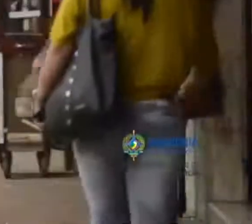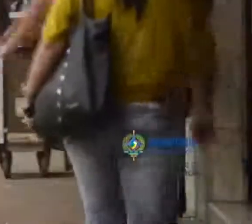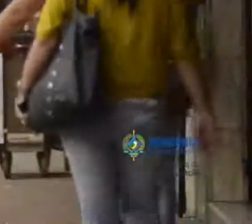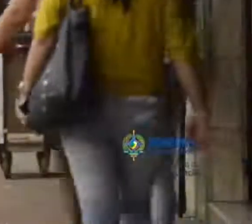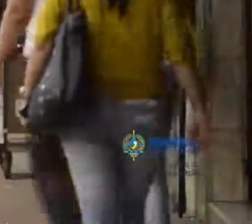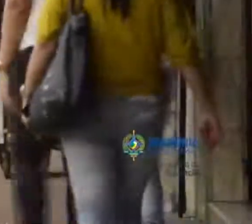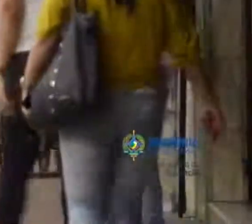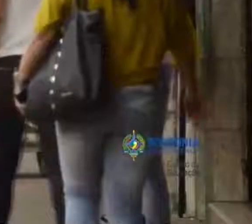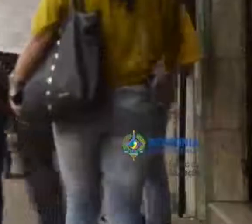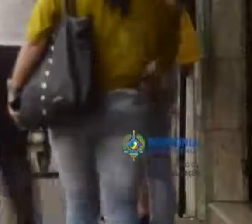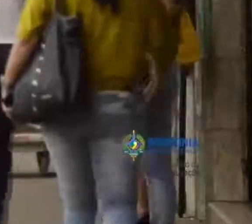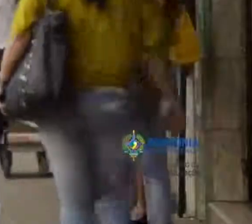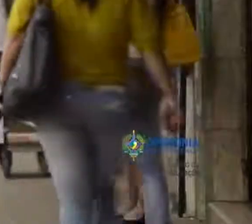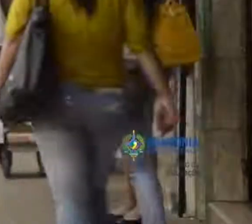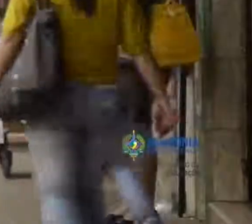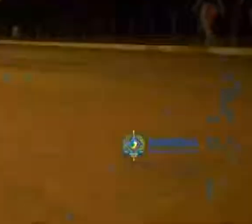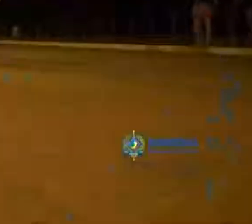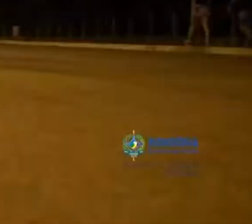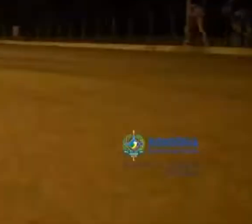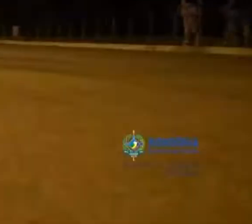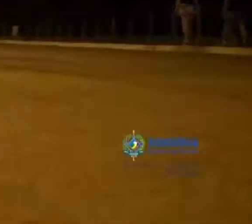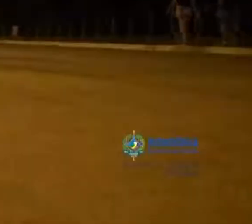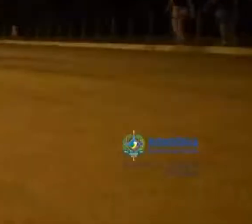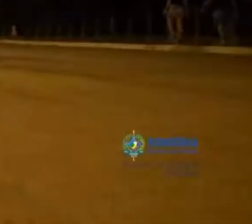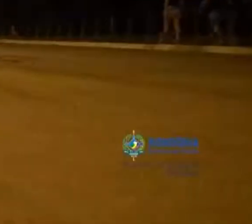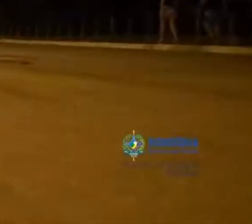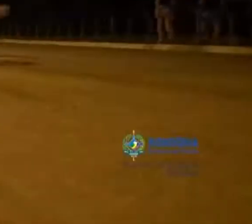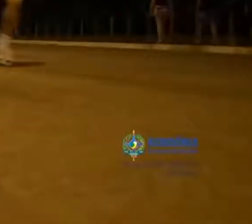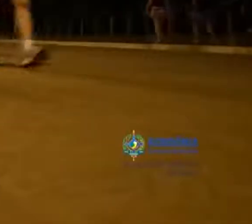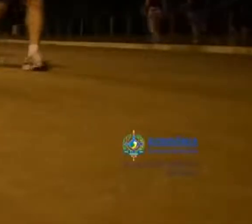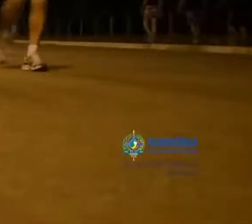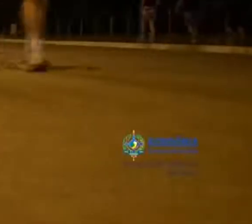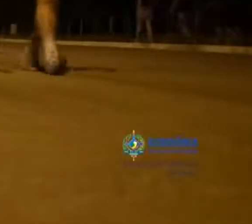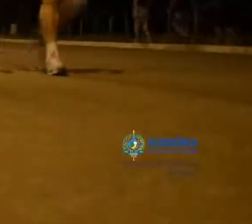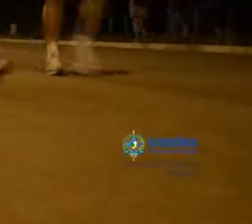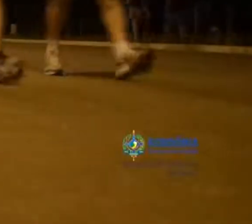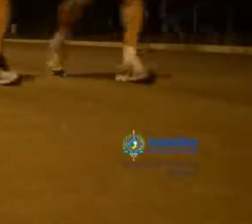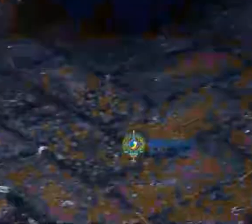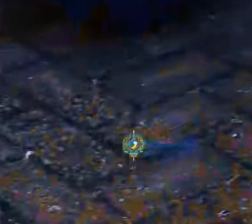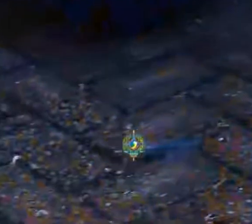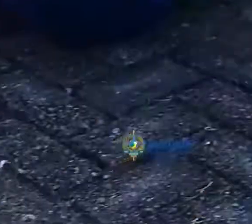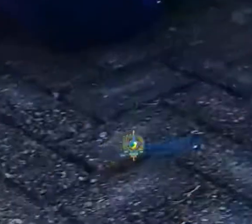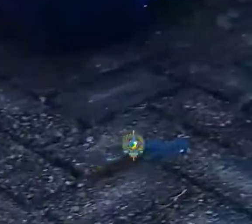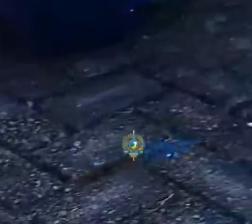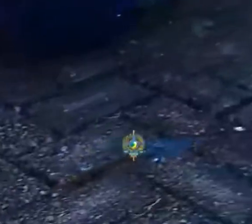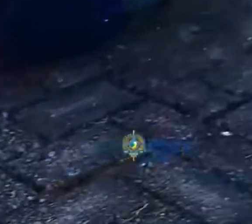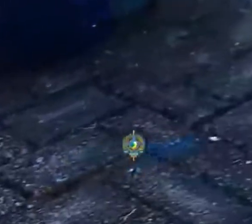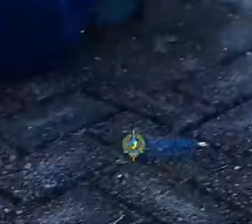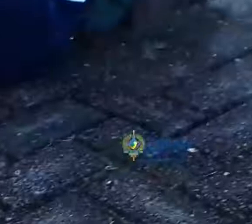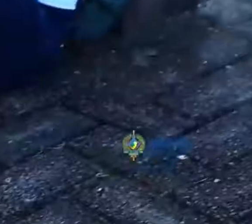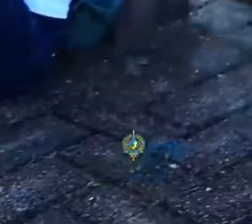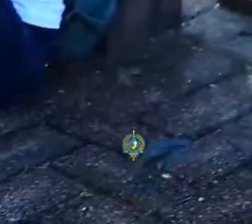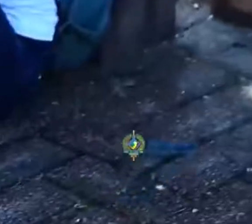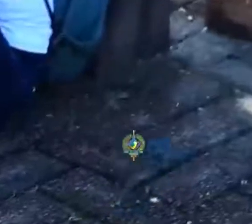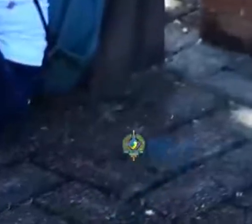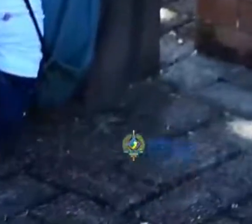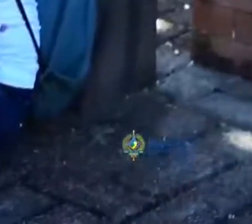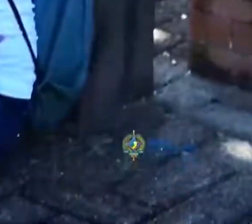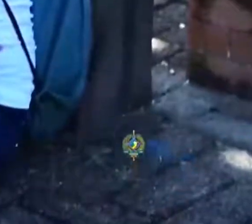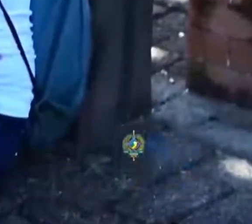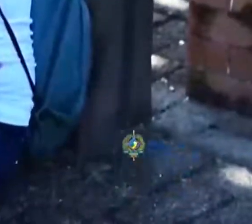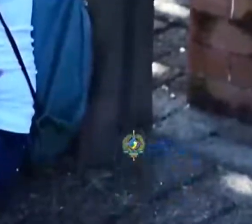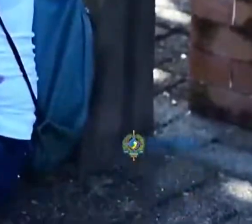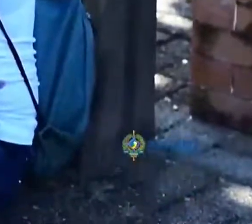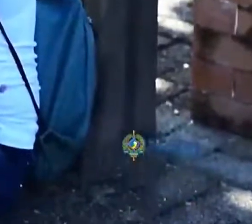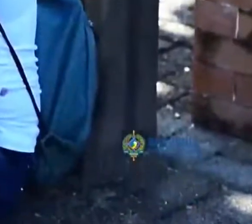A falta de atenção para esse simples detalhe pode ter consequências sérias para a sua saúde. Então, se você usa demais o